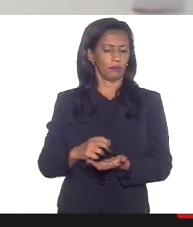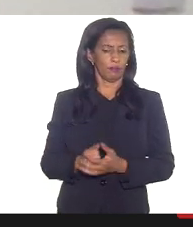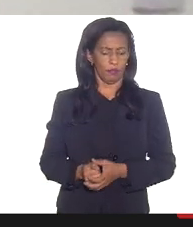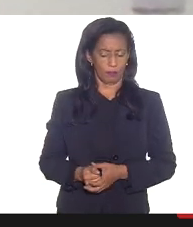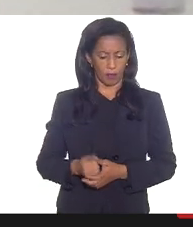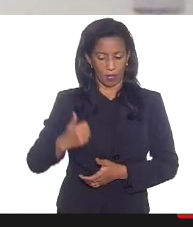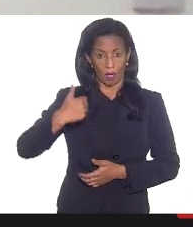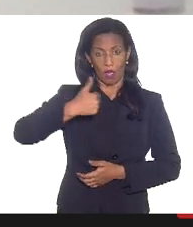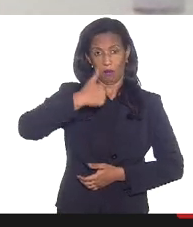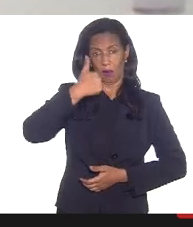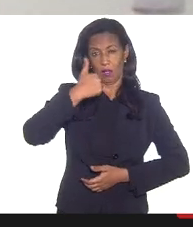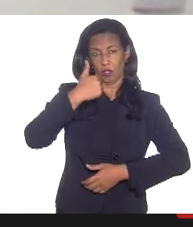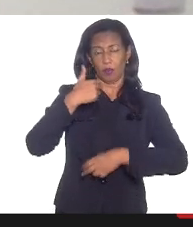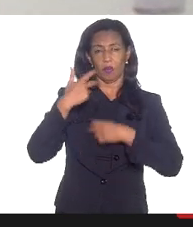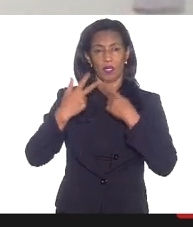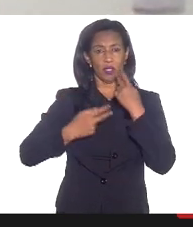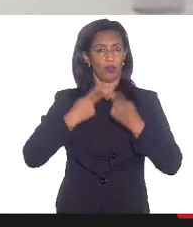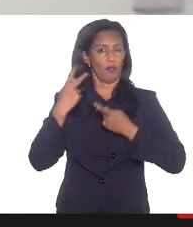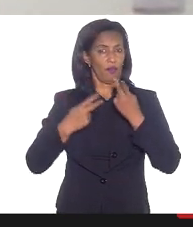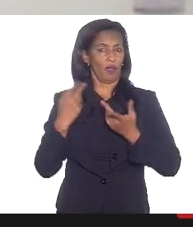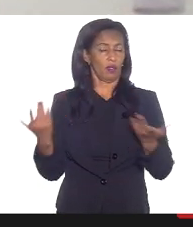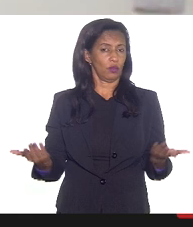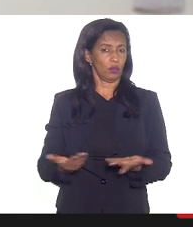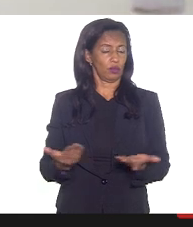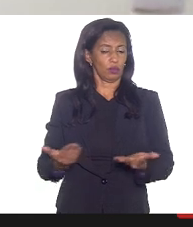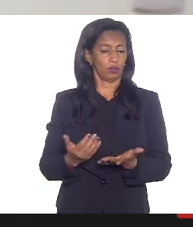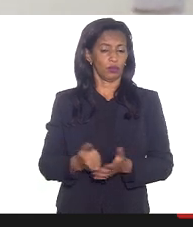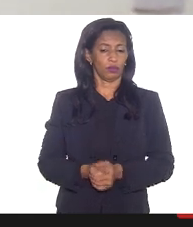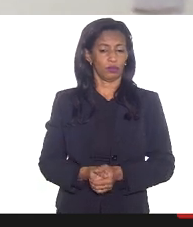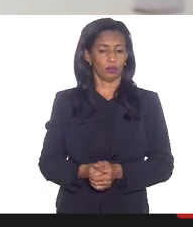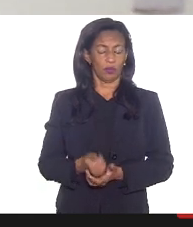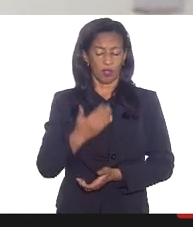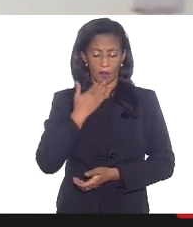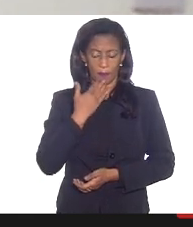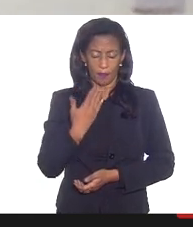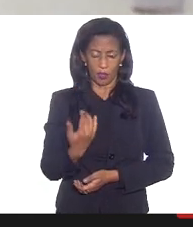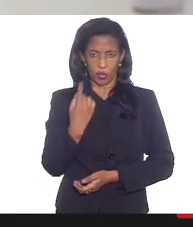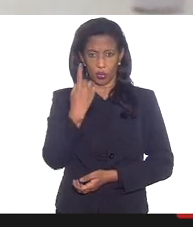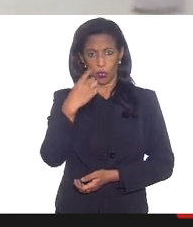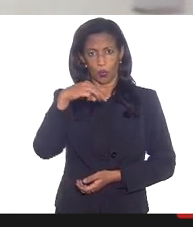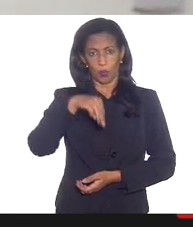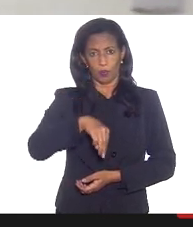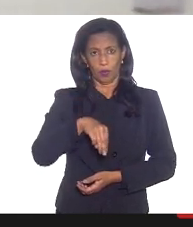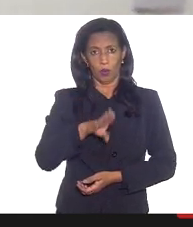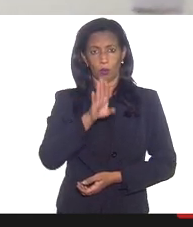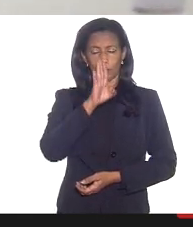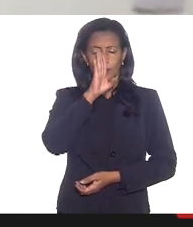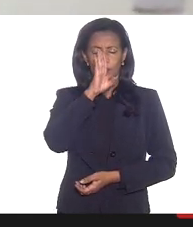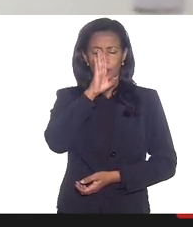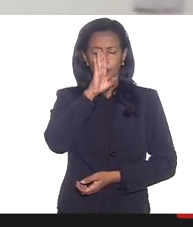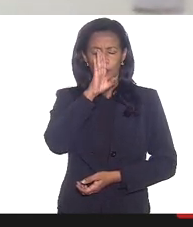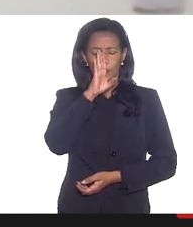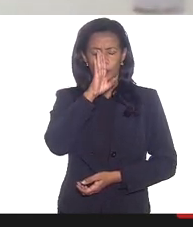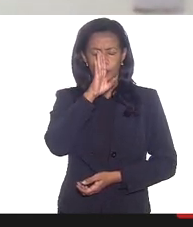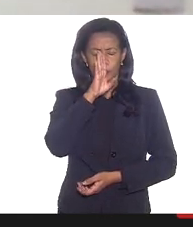das primeiras falas que a gente vai ouvir vai ser a da AGB. Queria pedir, então, um minuto de silêncio em